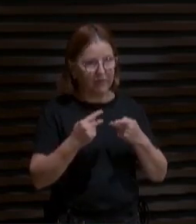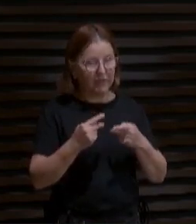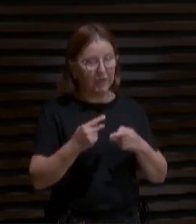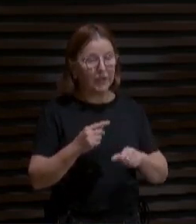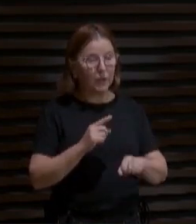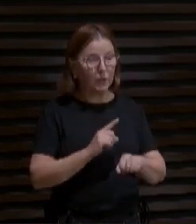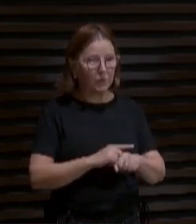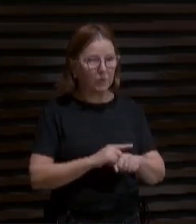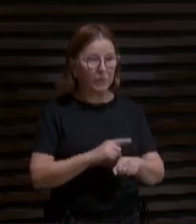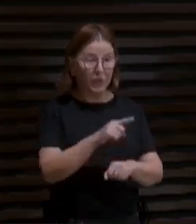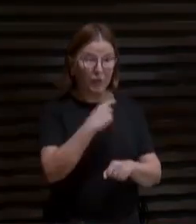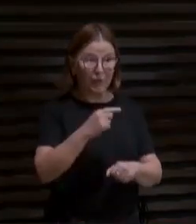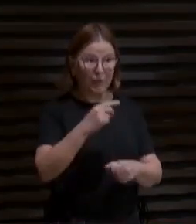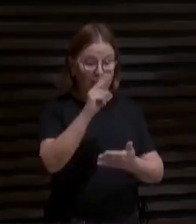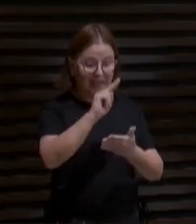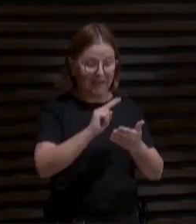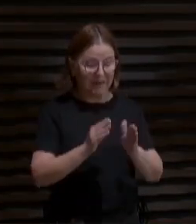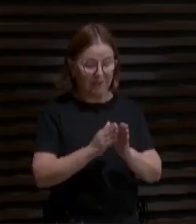ocitocina.